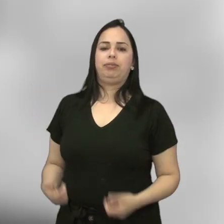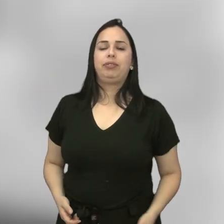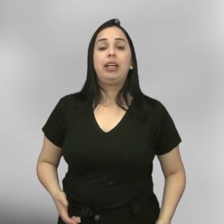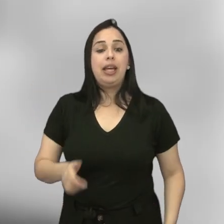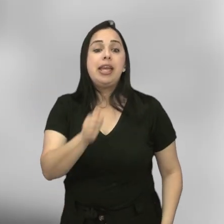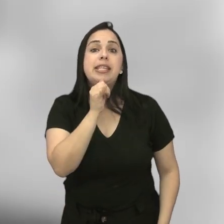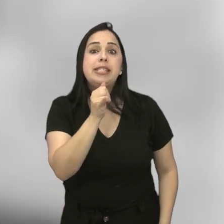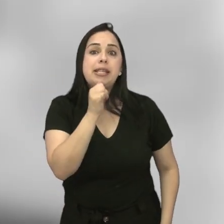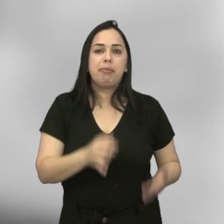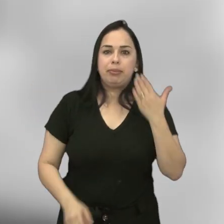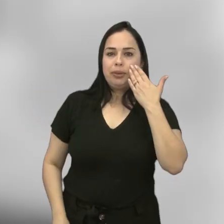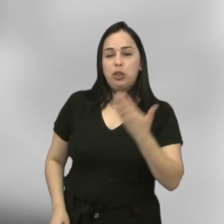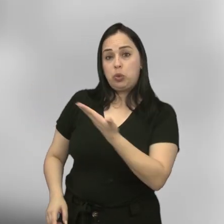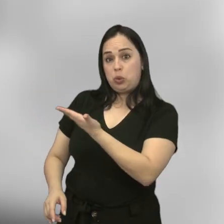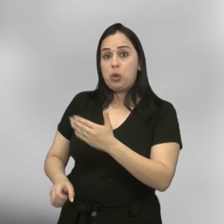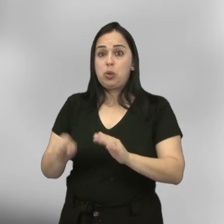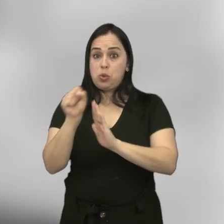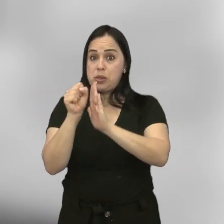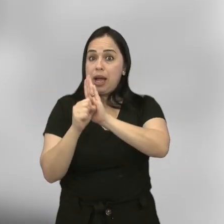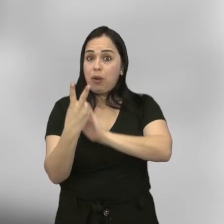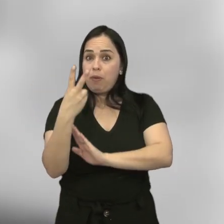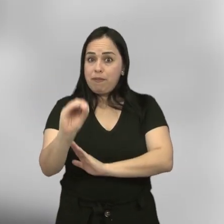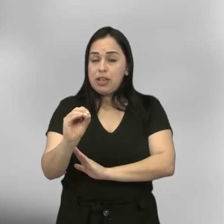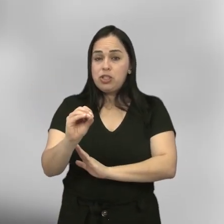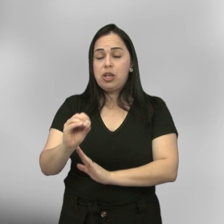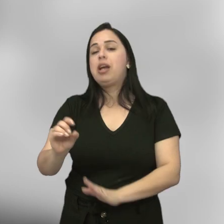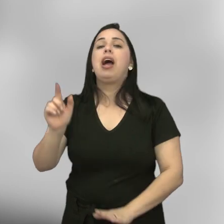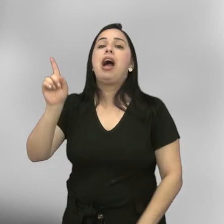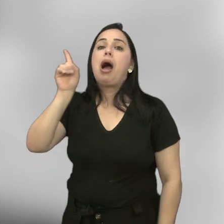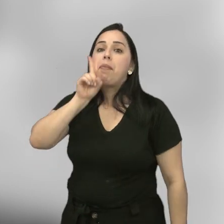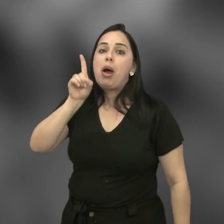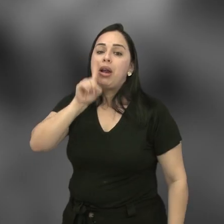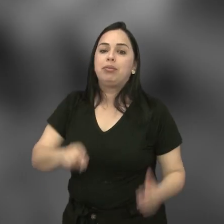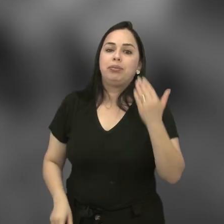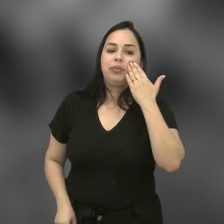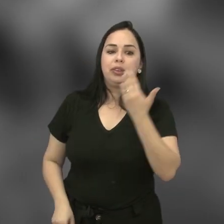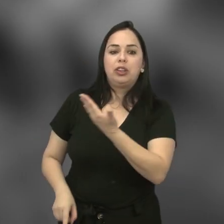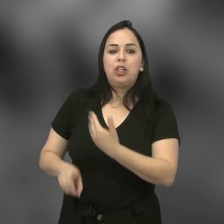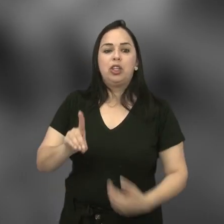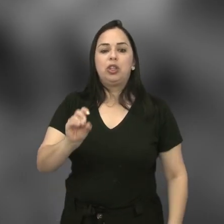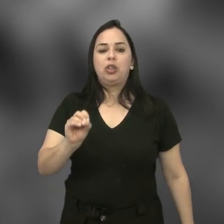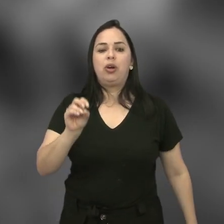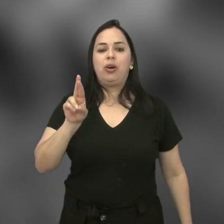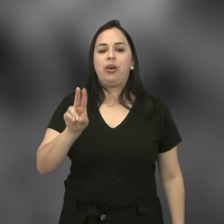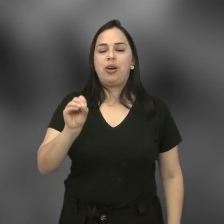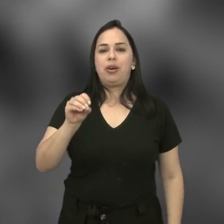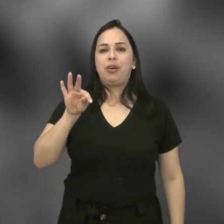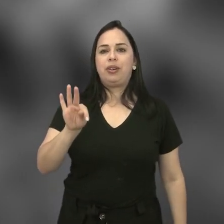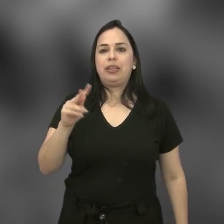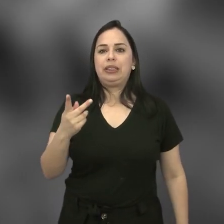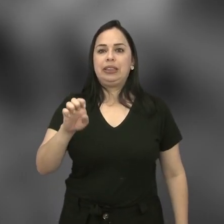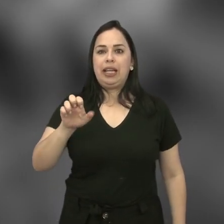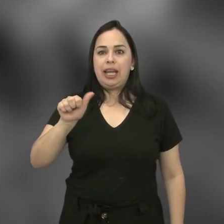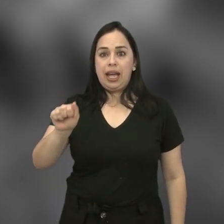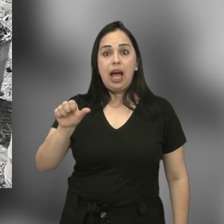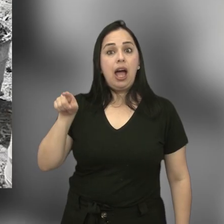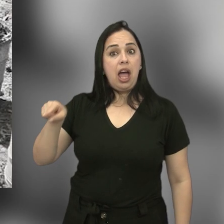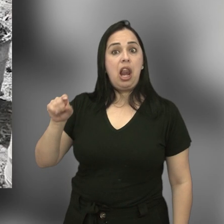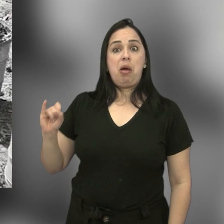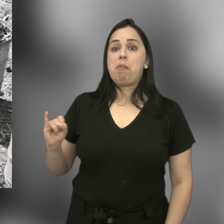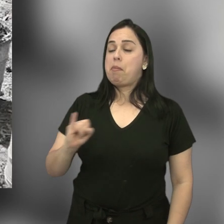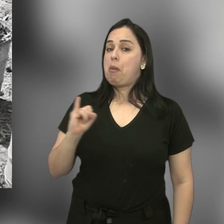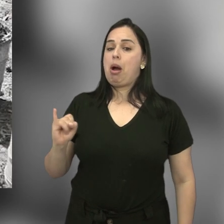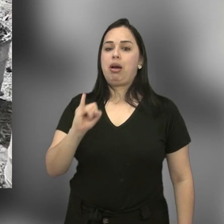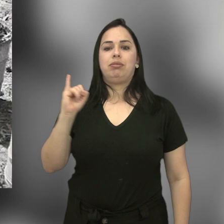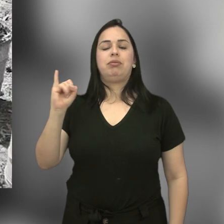fez, por exemplo, no século XX, a norte-americana Dorothea Lange, um dos nomes mais importantes da fotografia documental, que foi